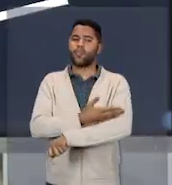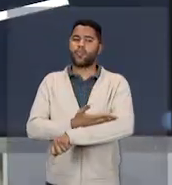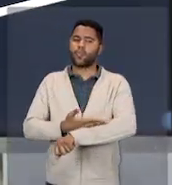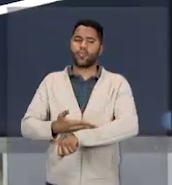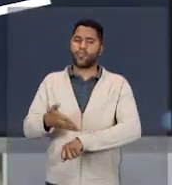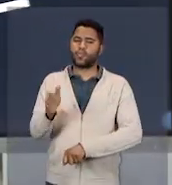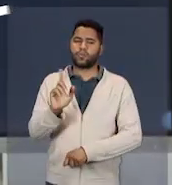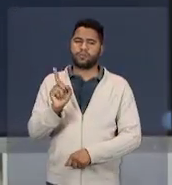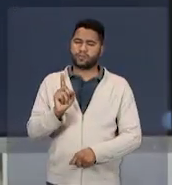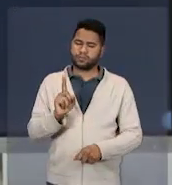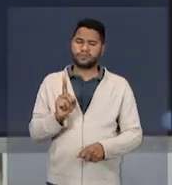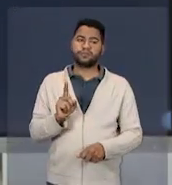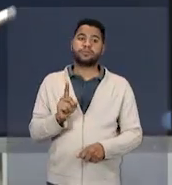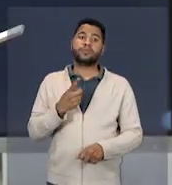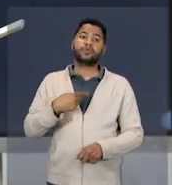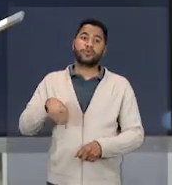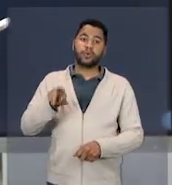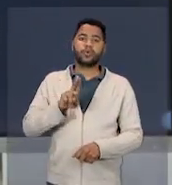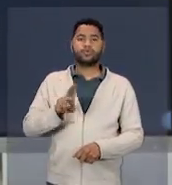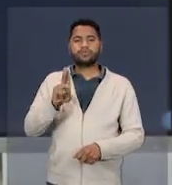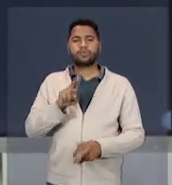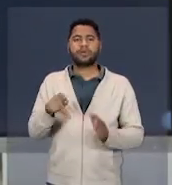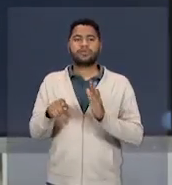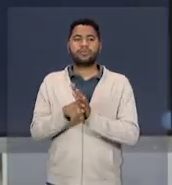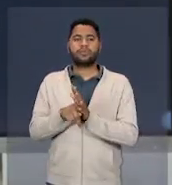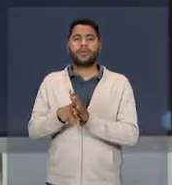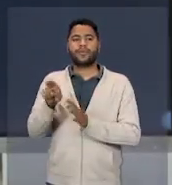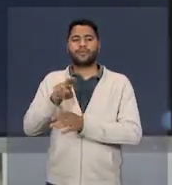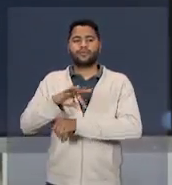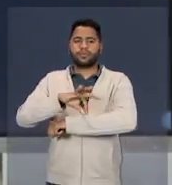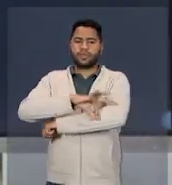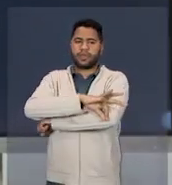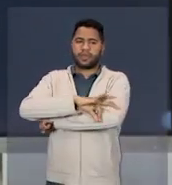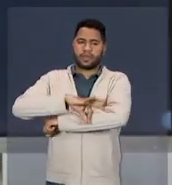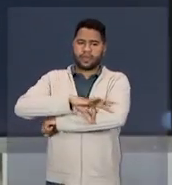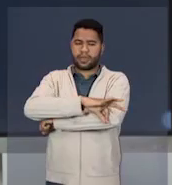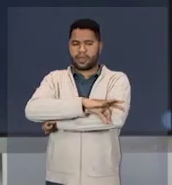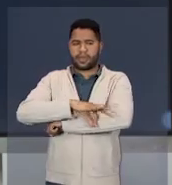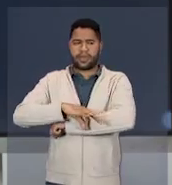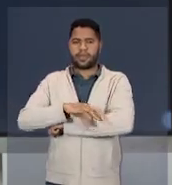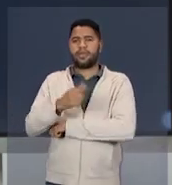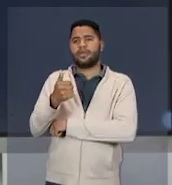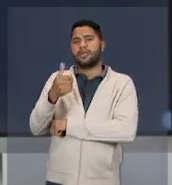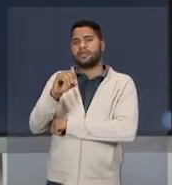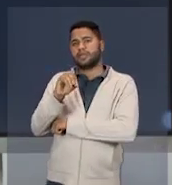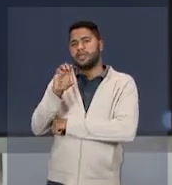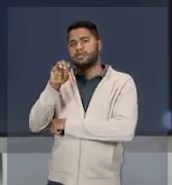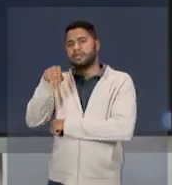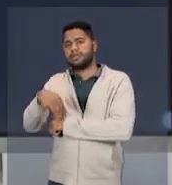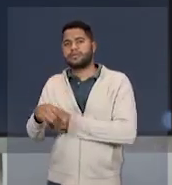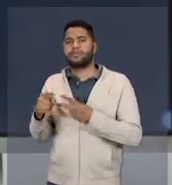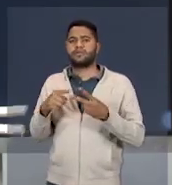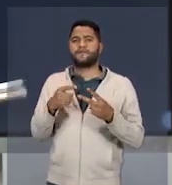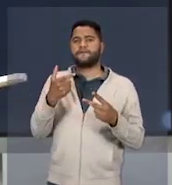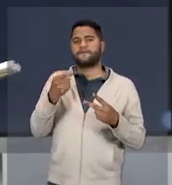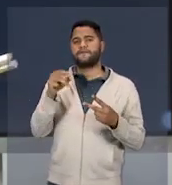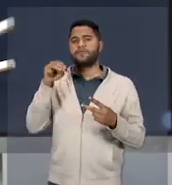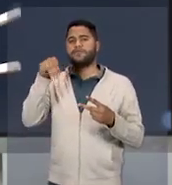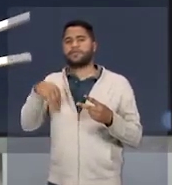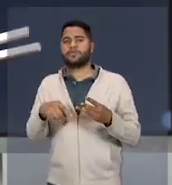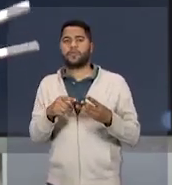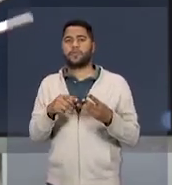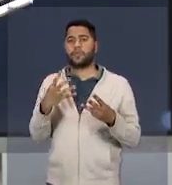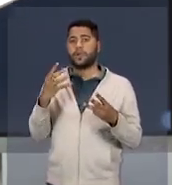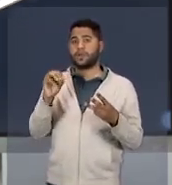ela, né? A gente está acostumado a medir com a régua, então a gente mede assim, 10 centímetros, 20 centímetros, 40 centímetros, e o ângulo